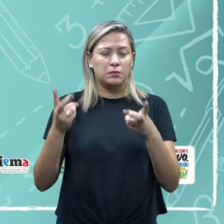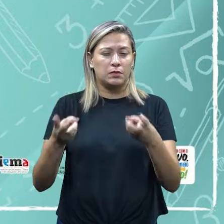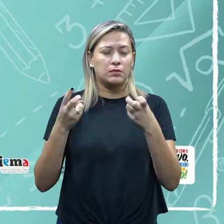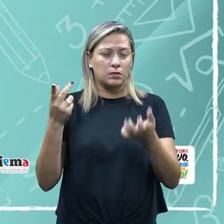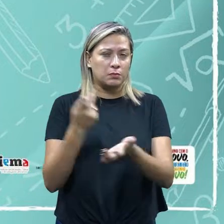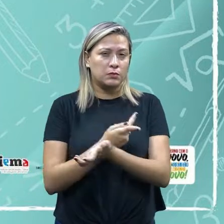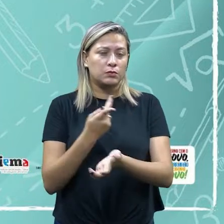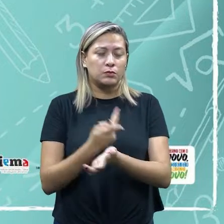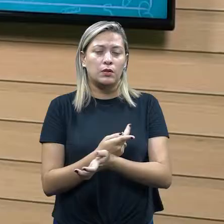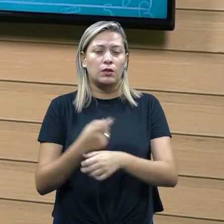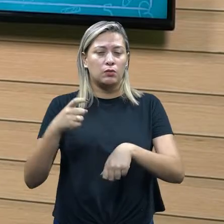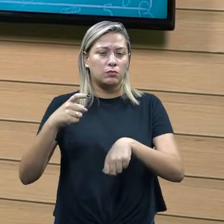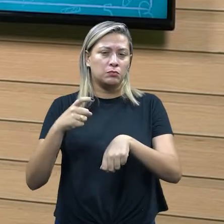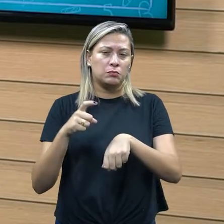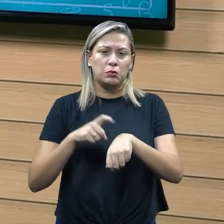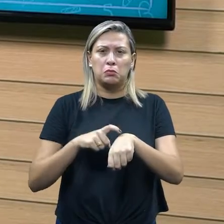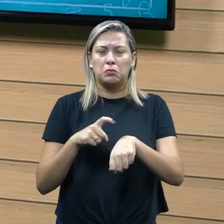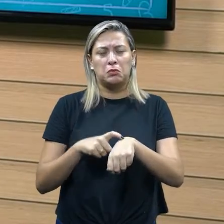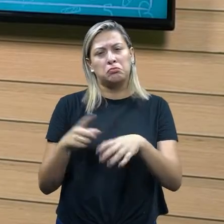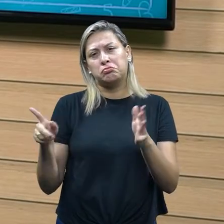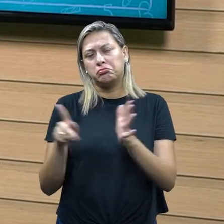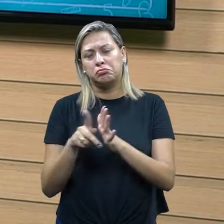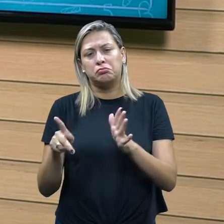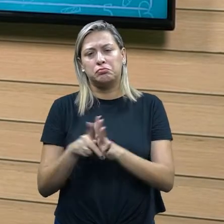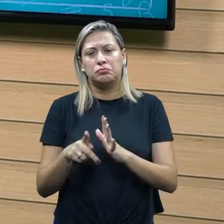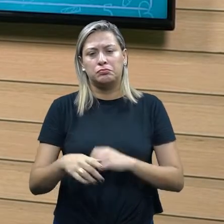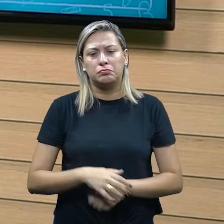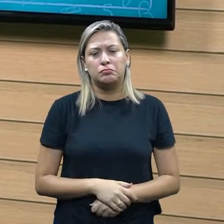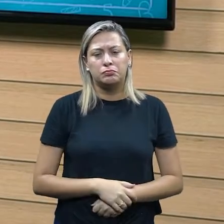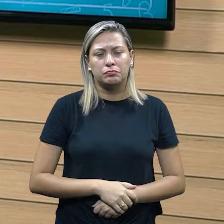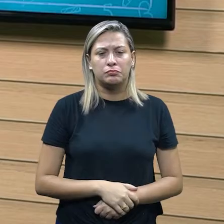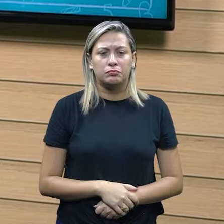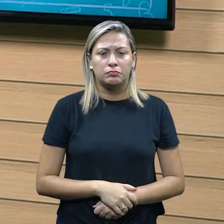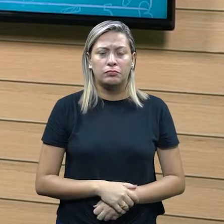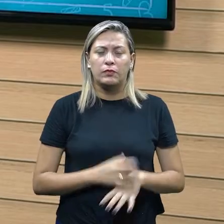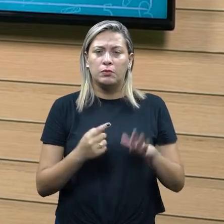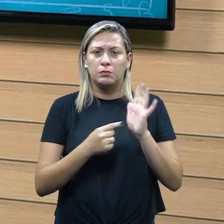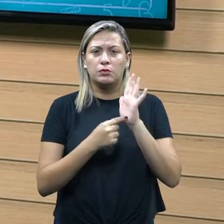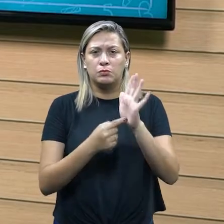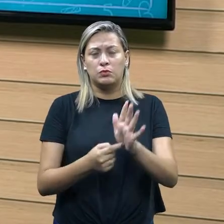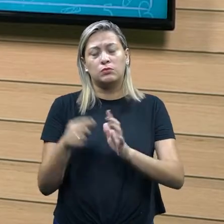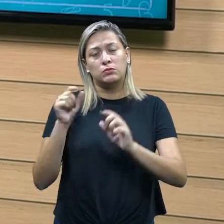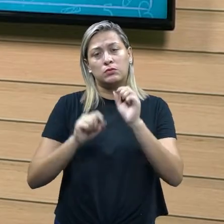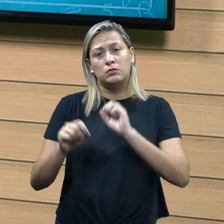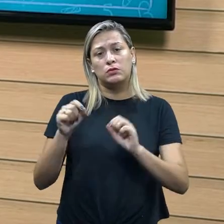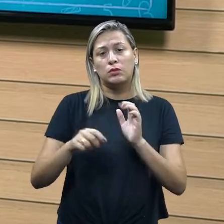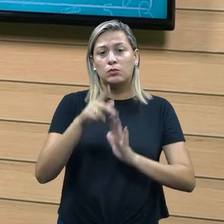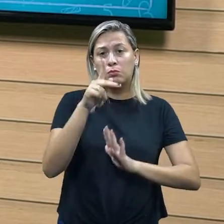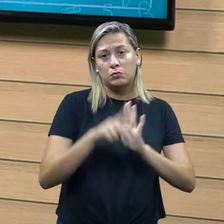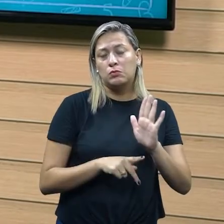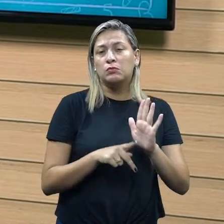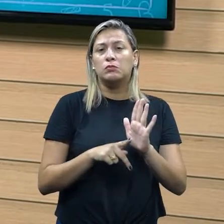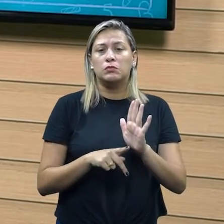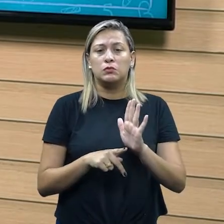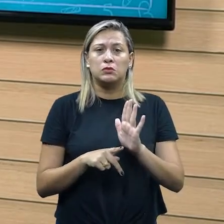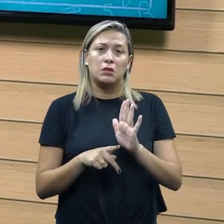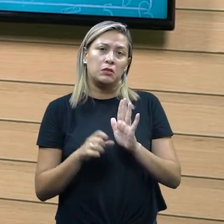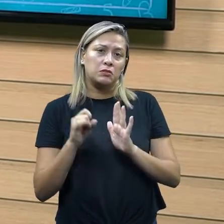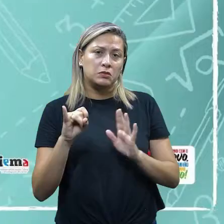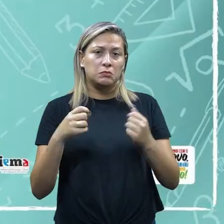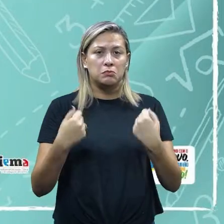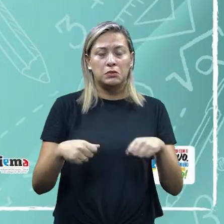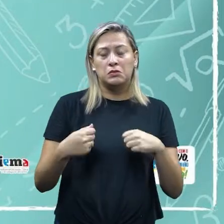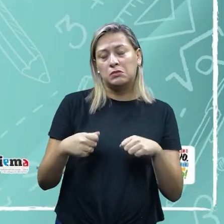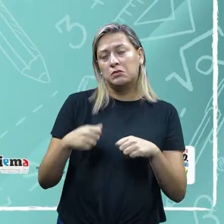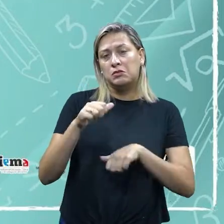fazendo simulações que podem gerar e demonstrar que aquele seu projeto precisa de uma melhoria, uma modificação,